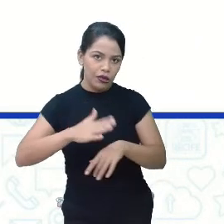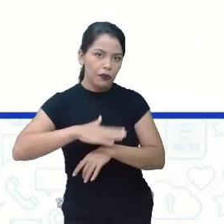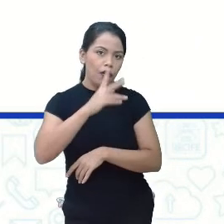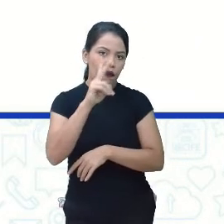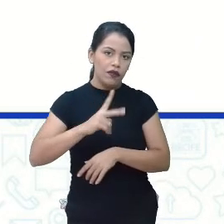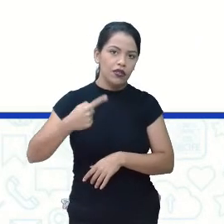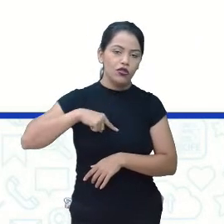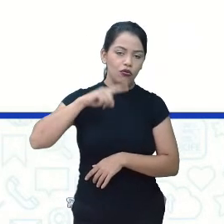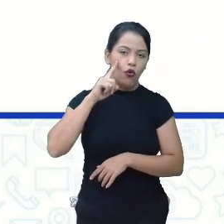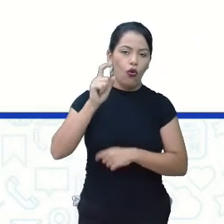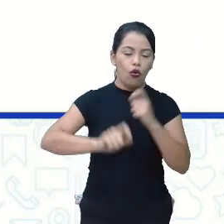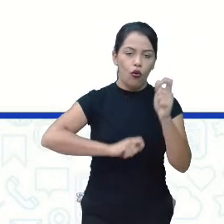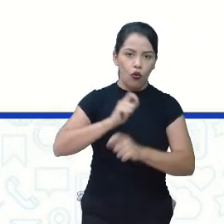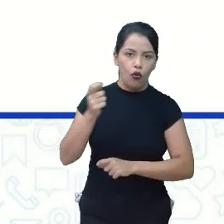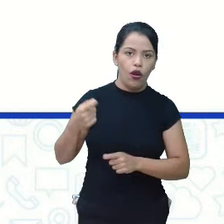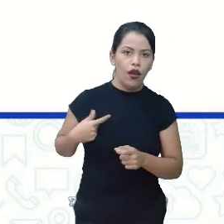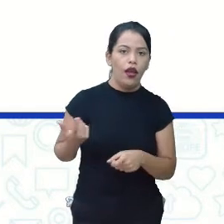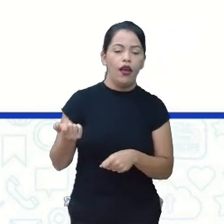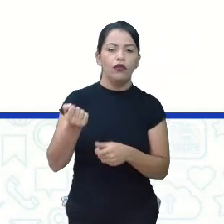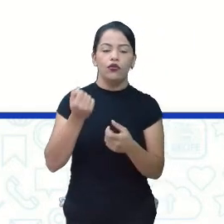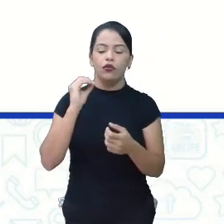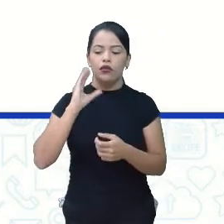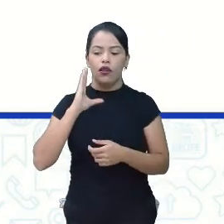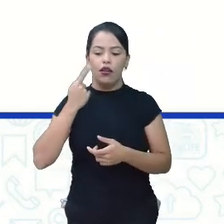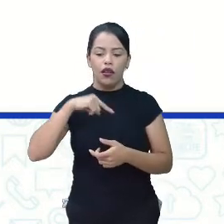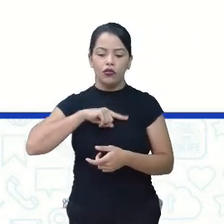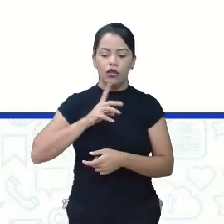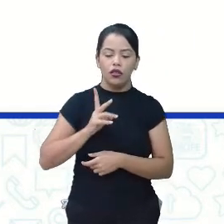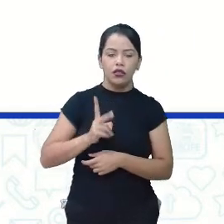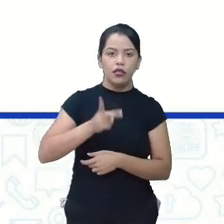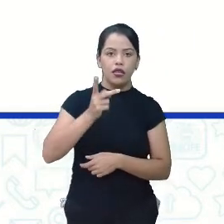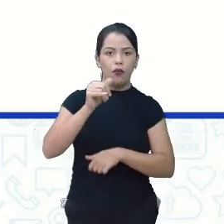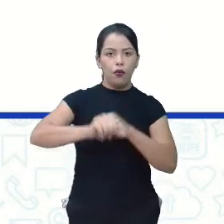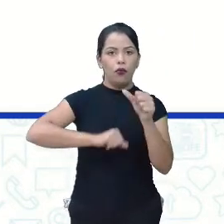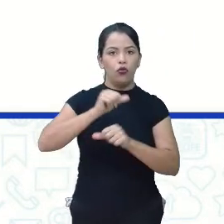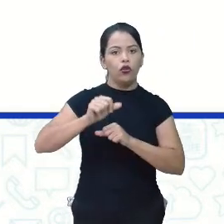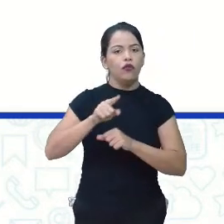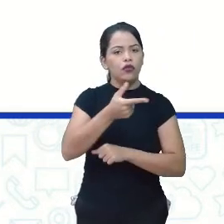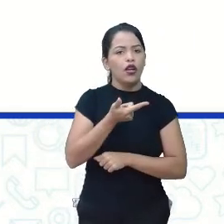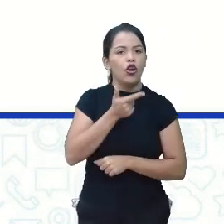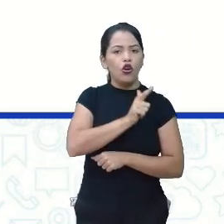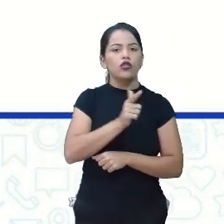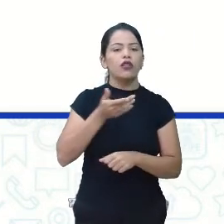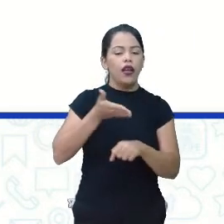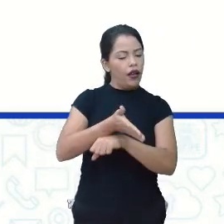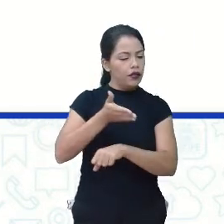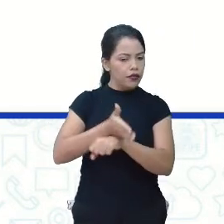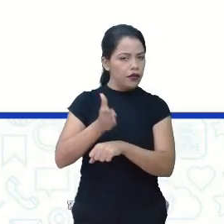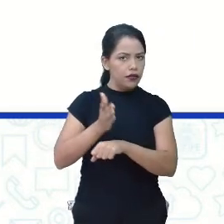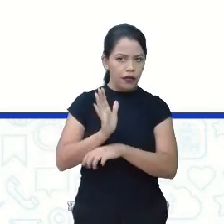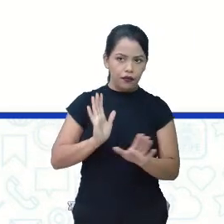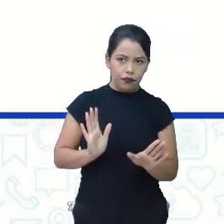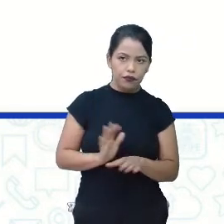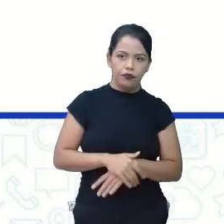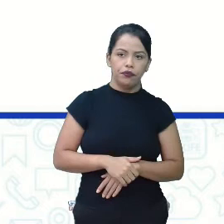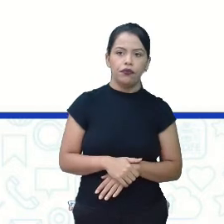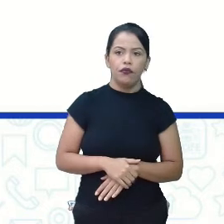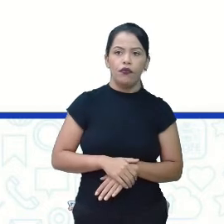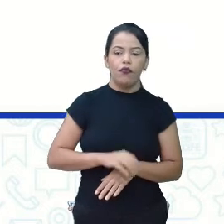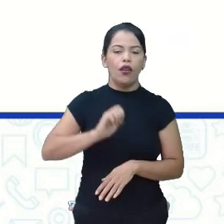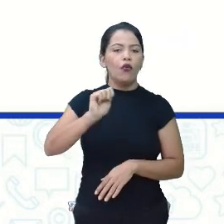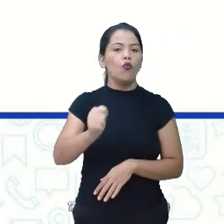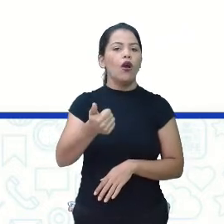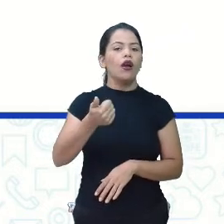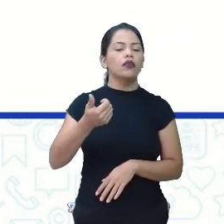pelo celular, a gente sempre está alternando, né, para você saber que você pode acessar independente. E aí a gente tem aqui, ó, quase 6.000 inscritos,